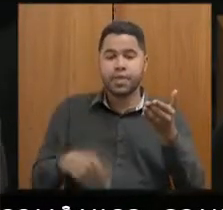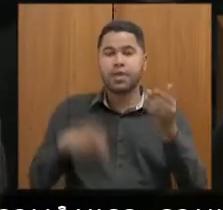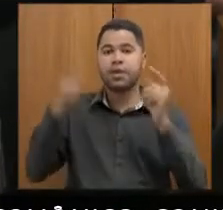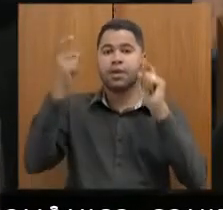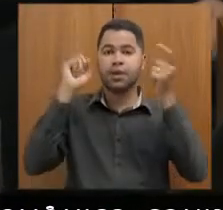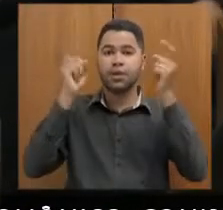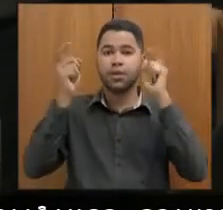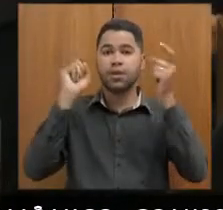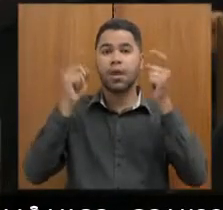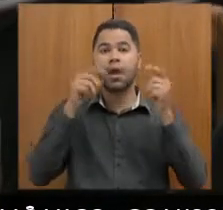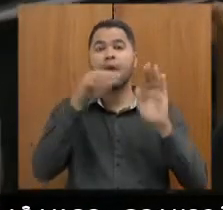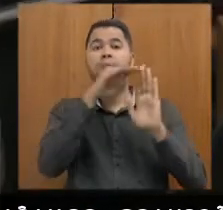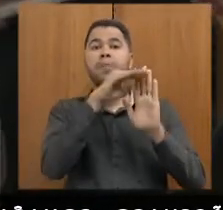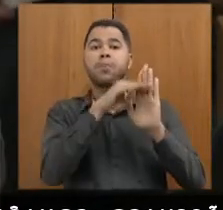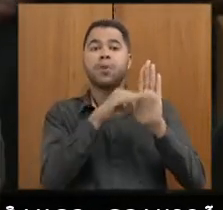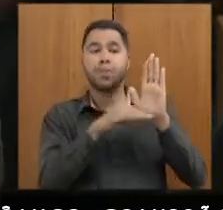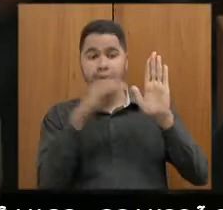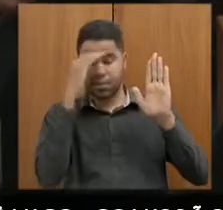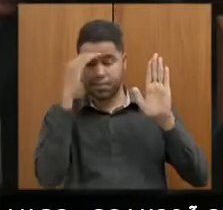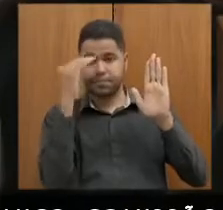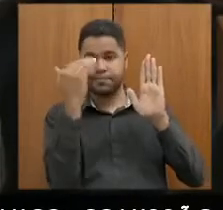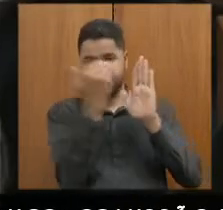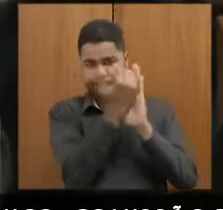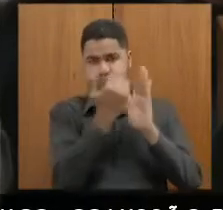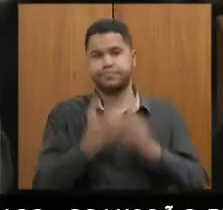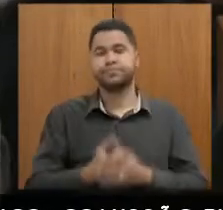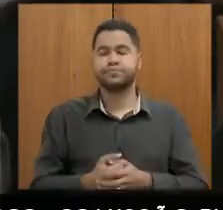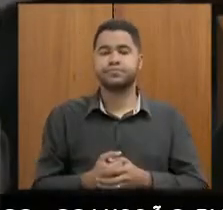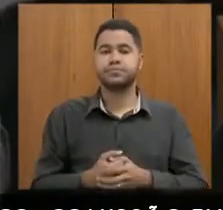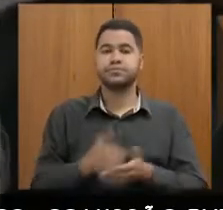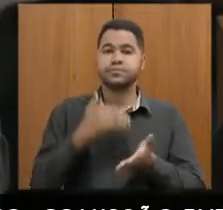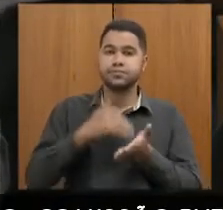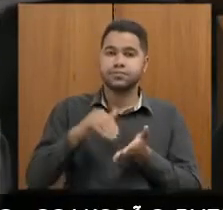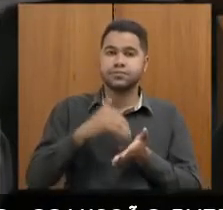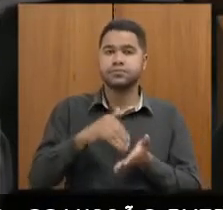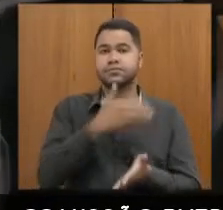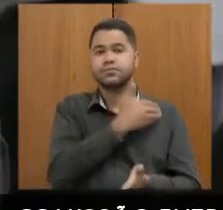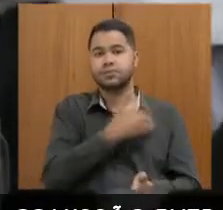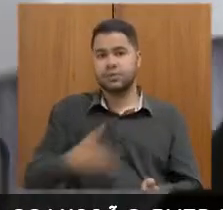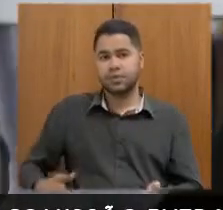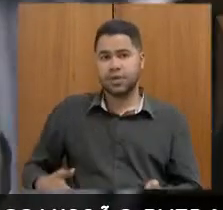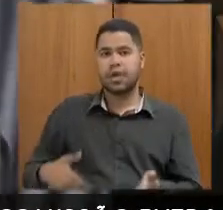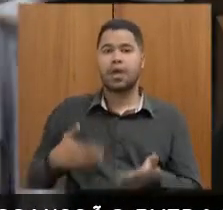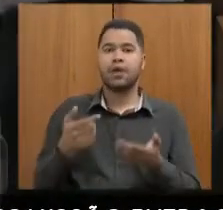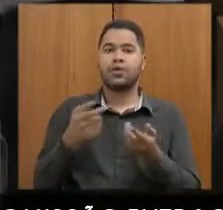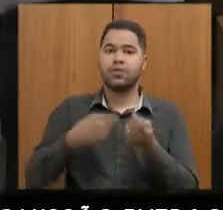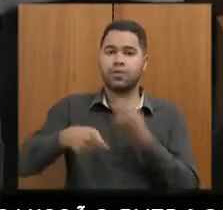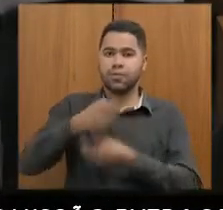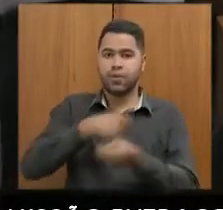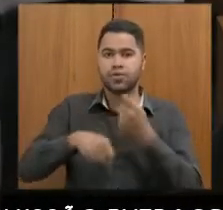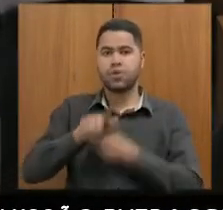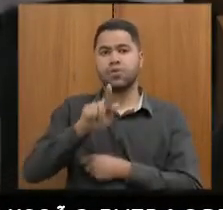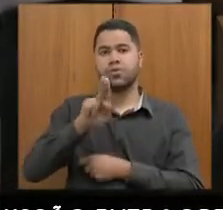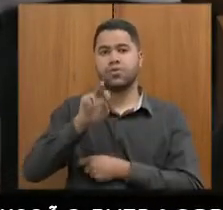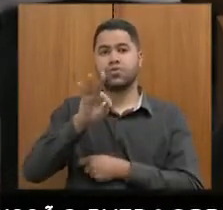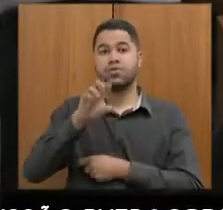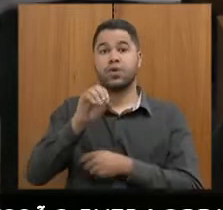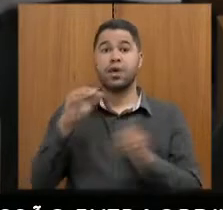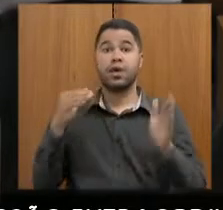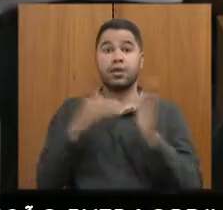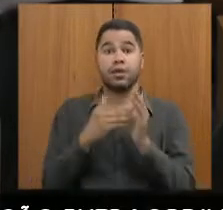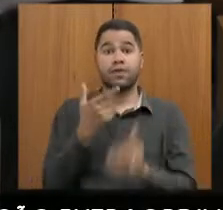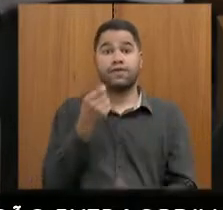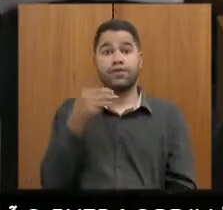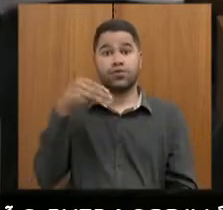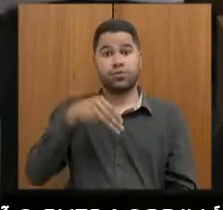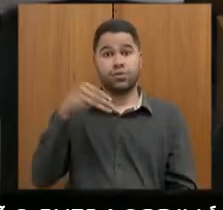obedecerão as seguintes normas e procedimento. O secretário de Estado de Fazenda, seletivo senhor Gustavo Barbosa, disporá de até 20 minutos